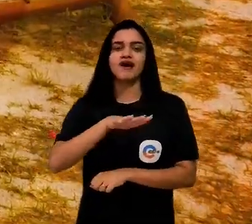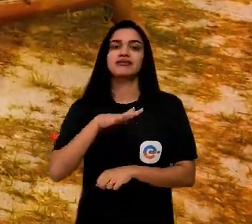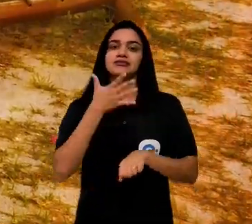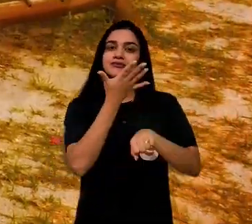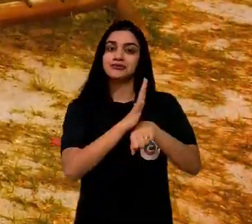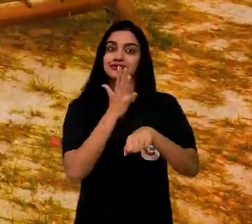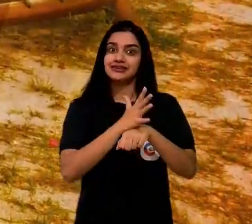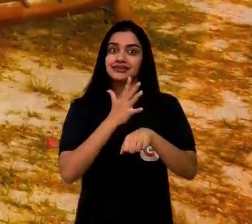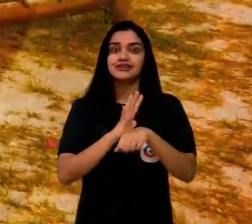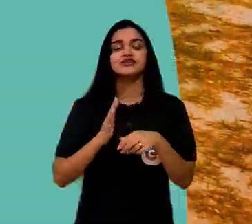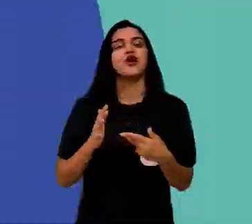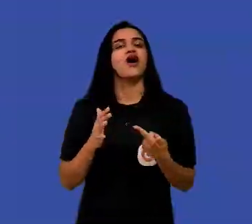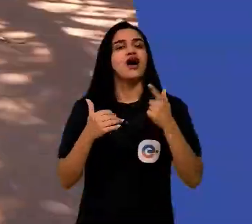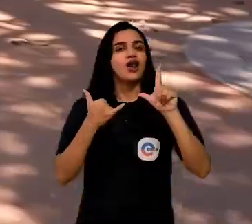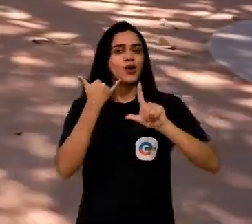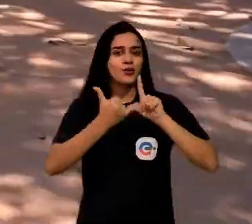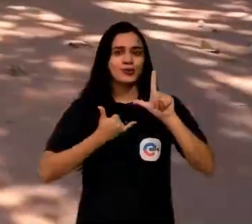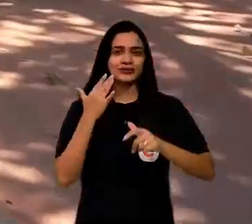lúdicas. Vem com a gente!